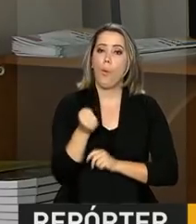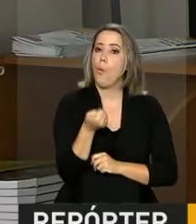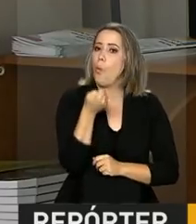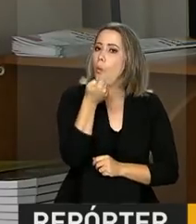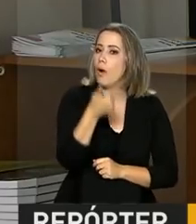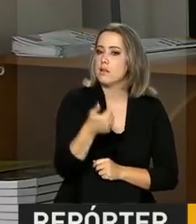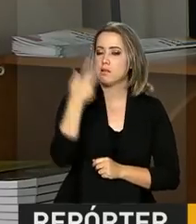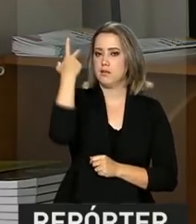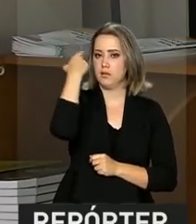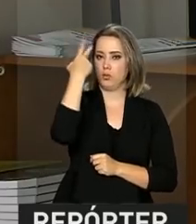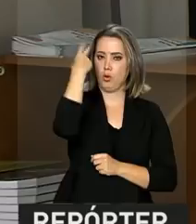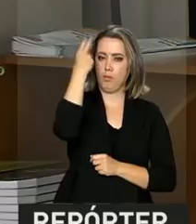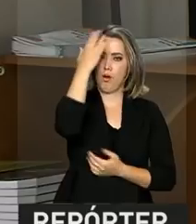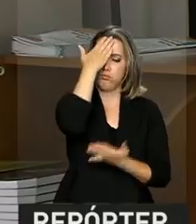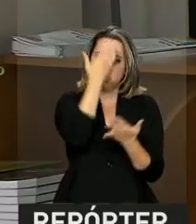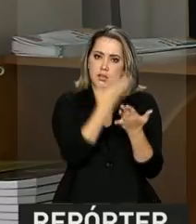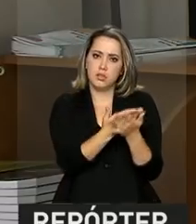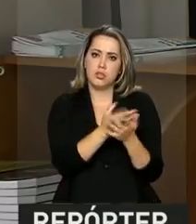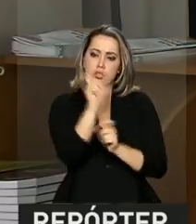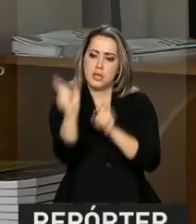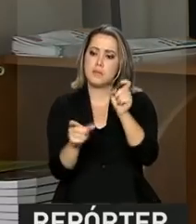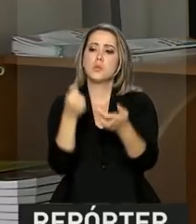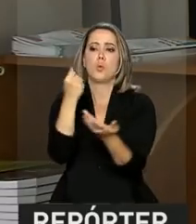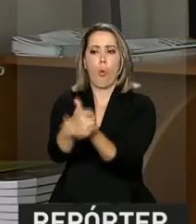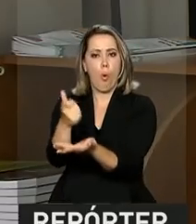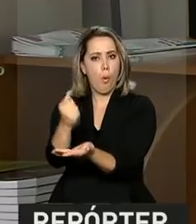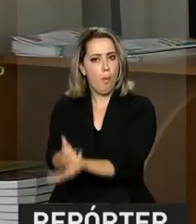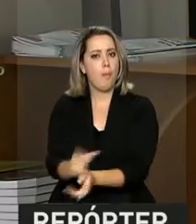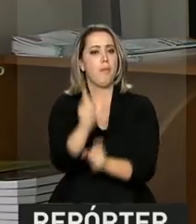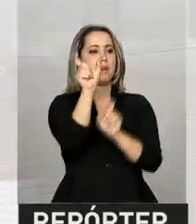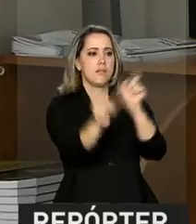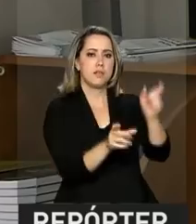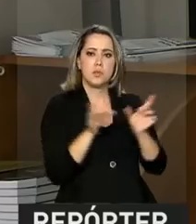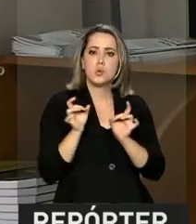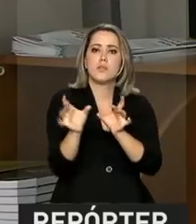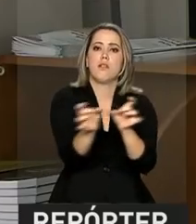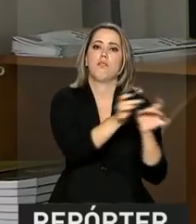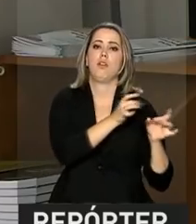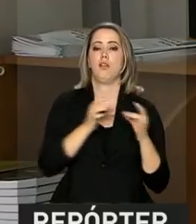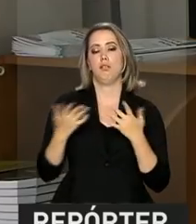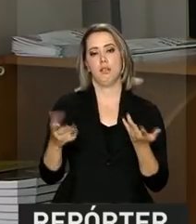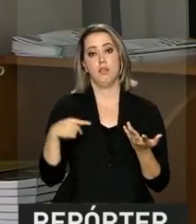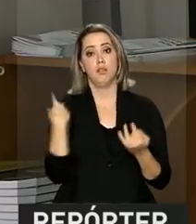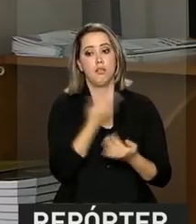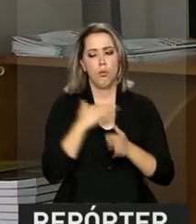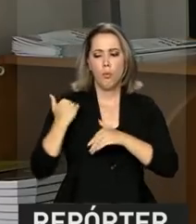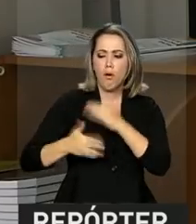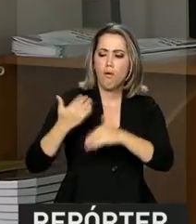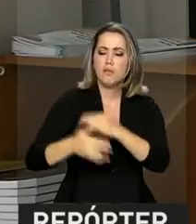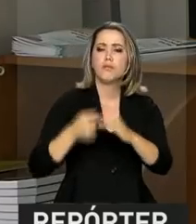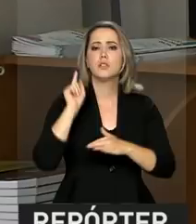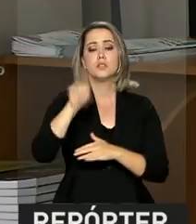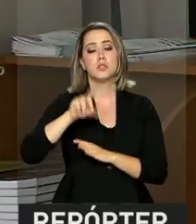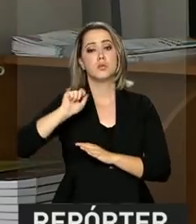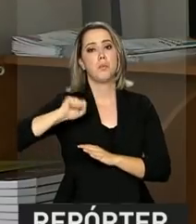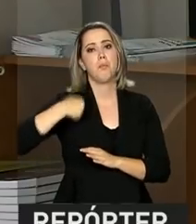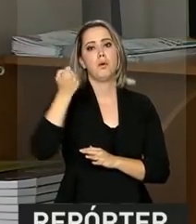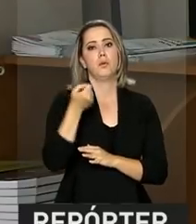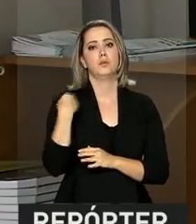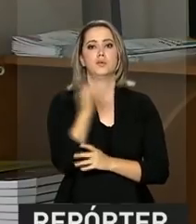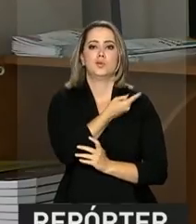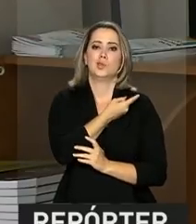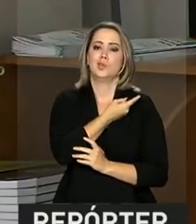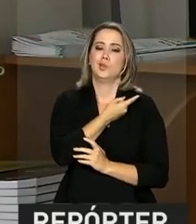normalidade na confiança tanto do consumidor quanto do empresário. Então, isso é um avanço e é um sinal de que o